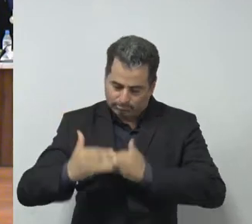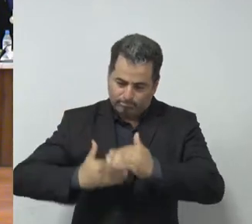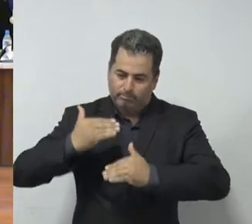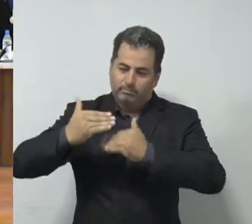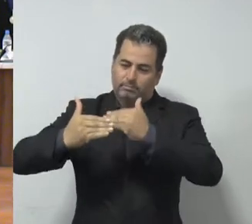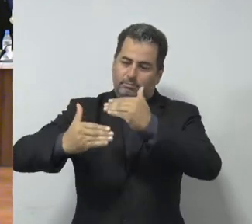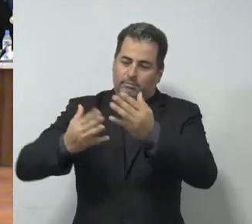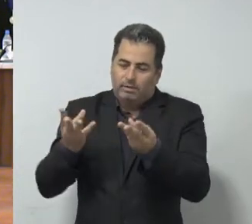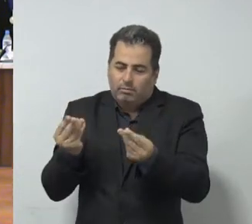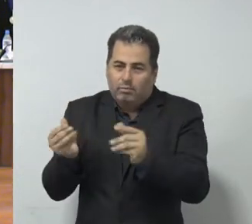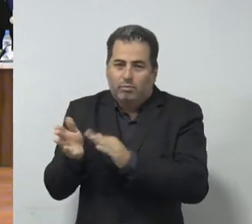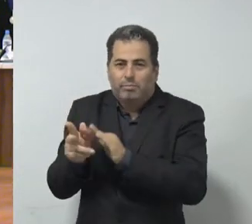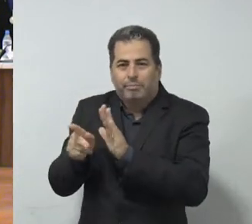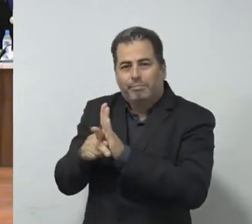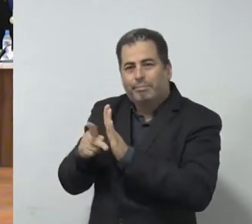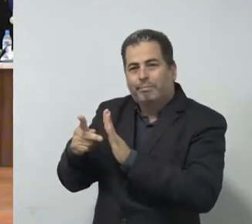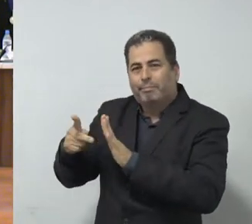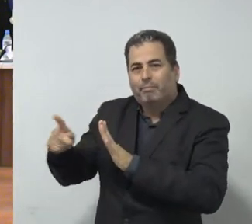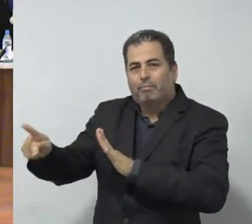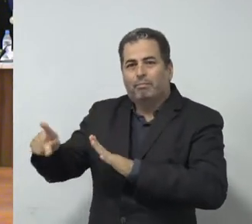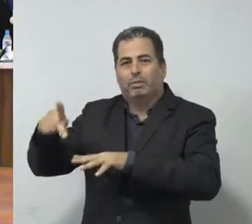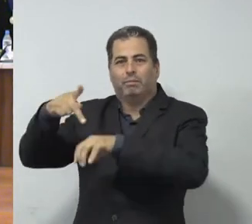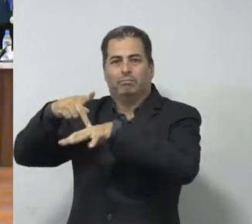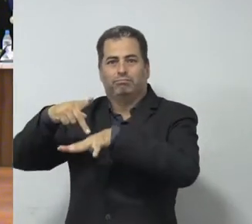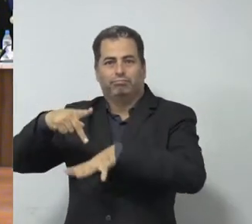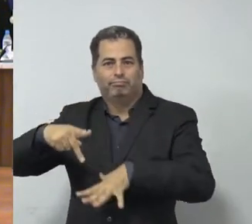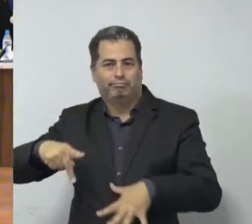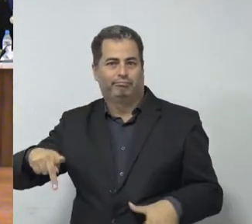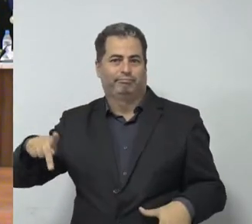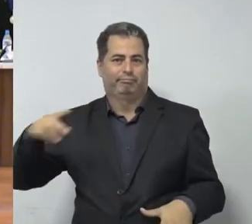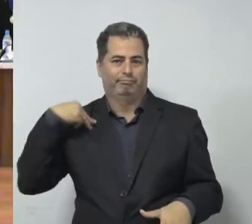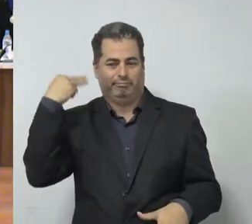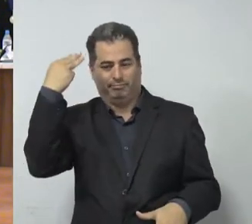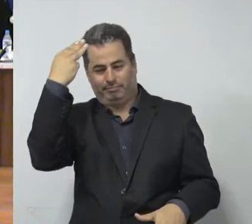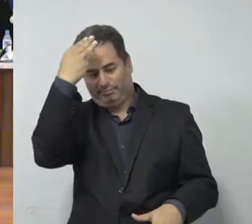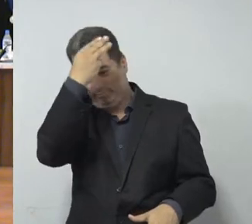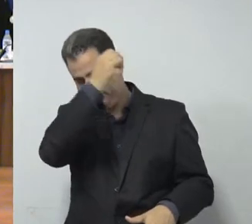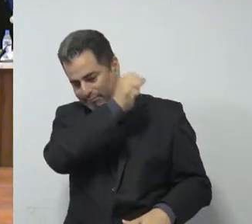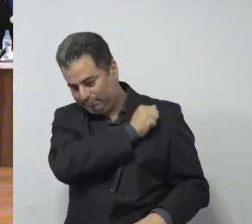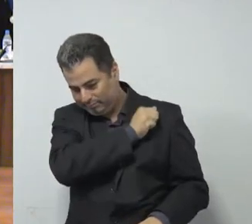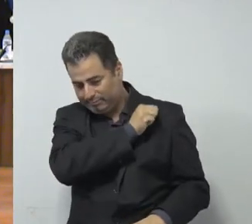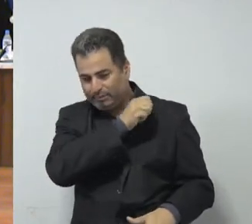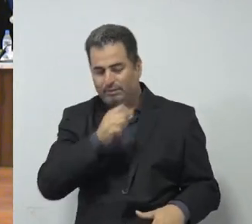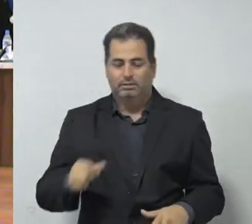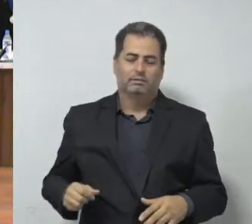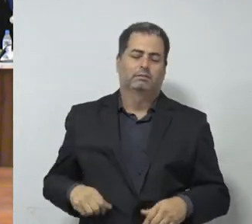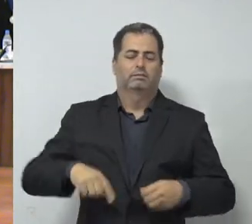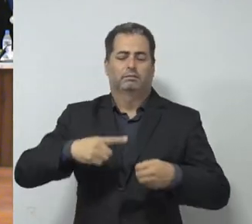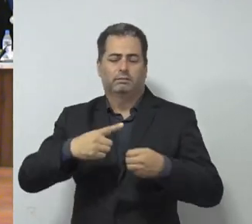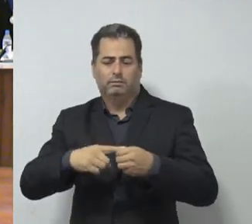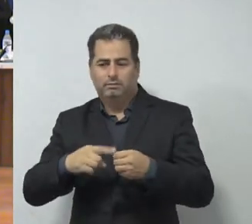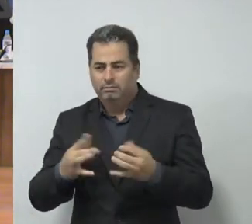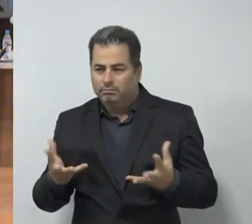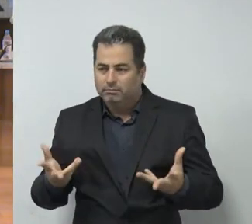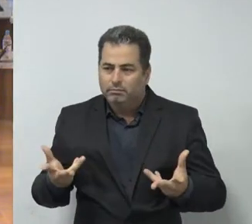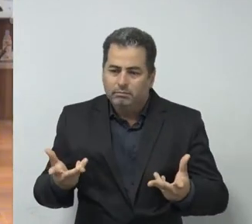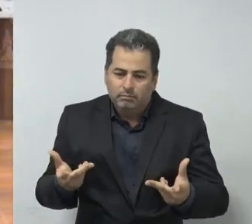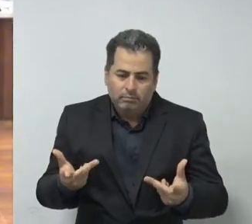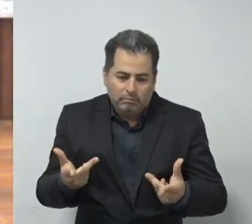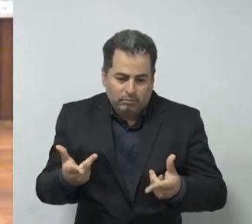sobre as mãos da padroeira, cidade sonho dos teus